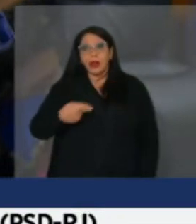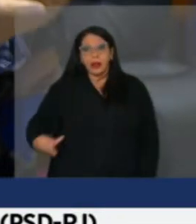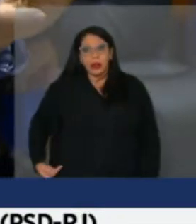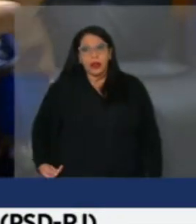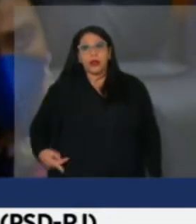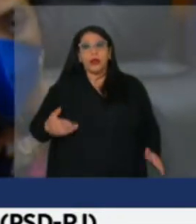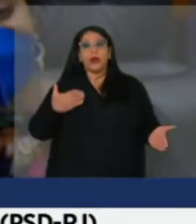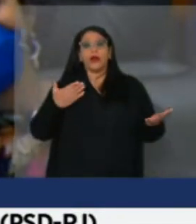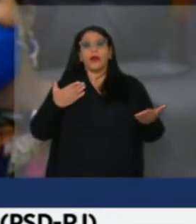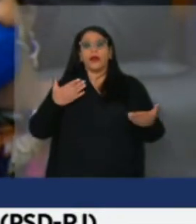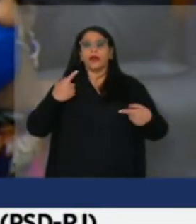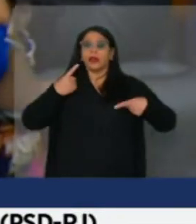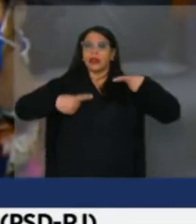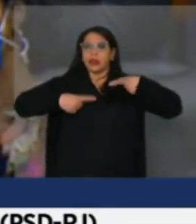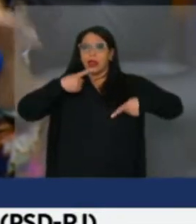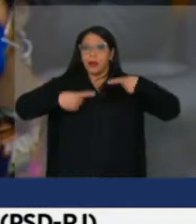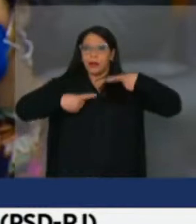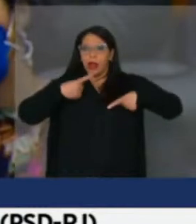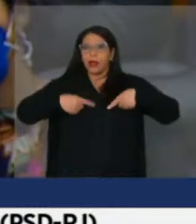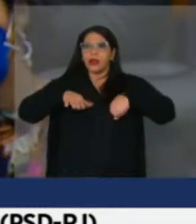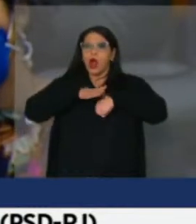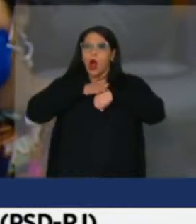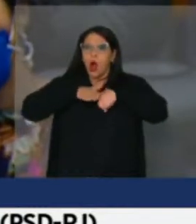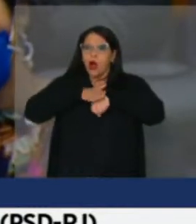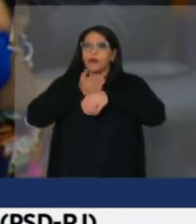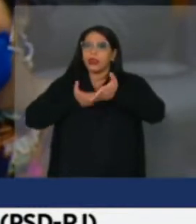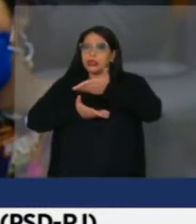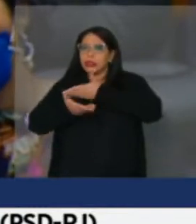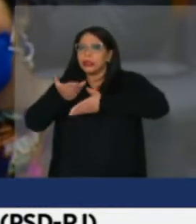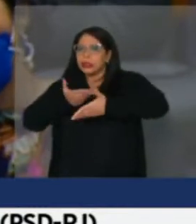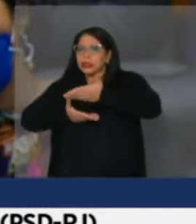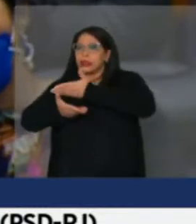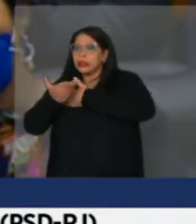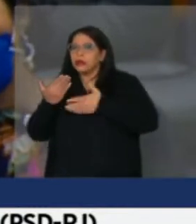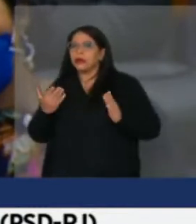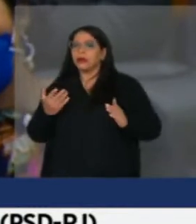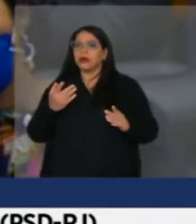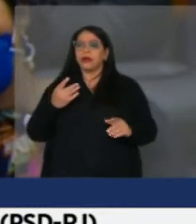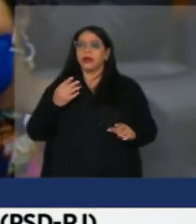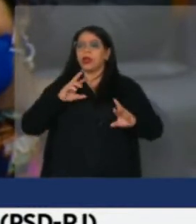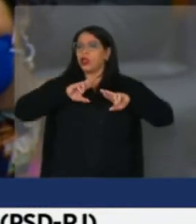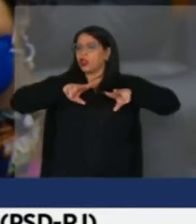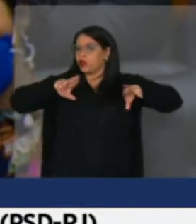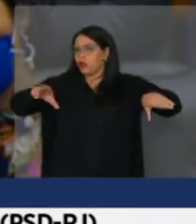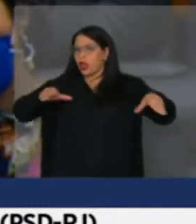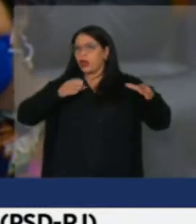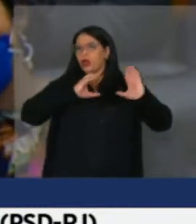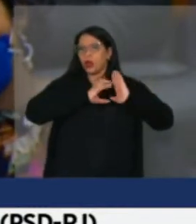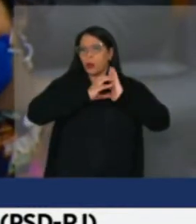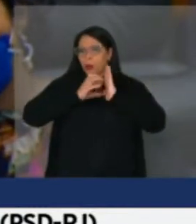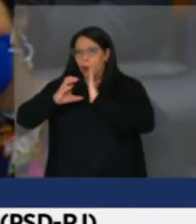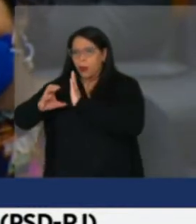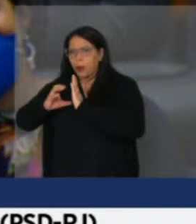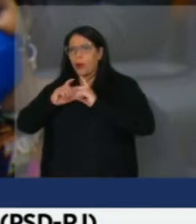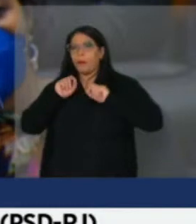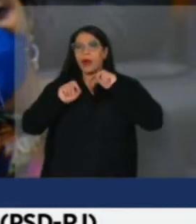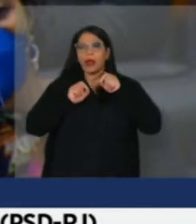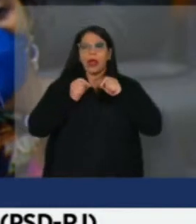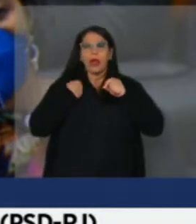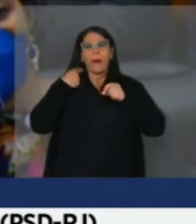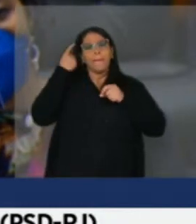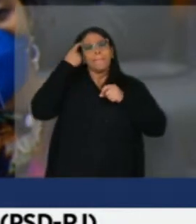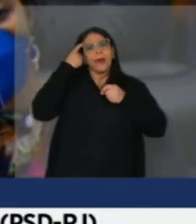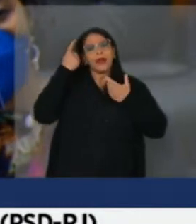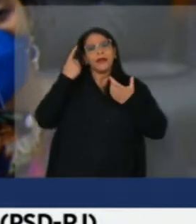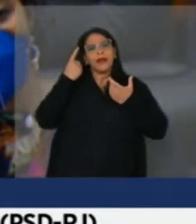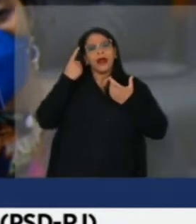o processo de debates, conversar entre os diversos partidos para construir uma